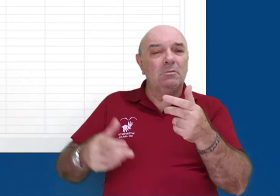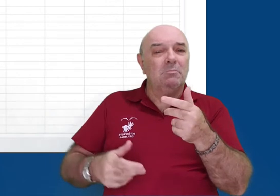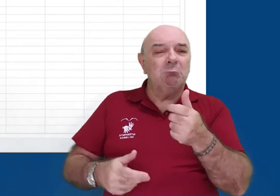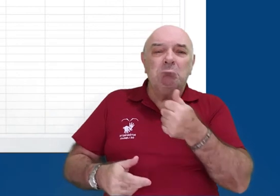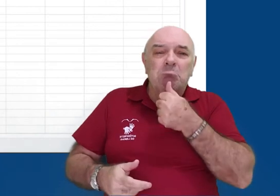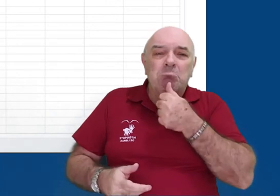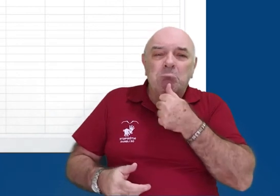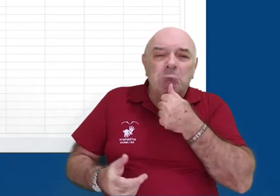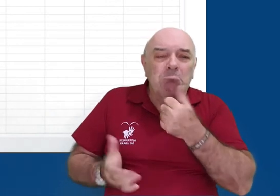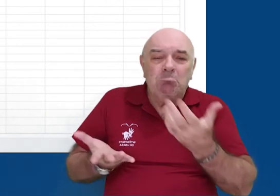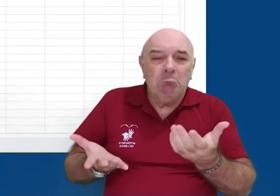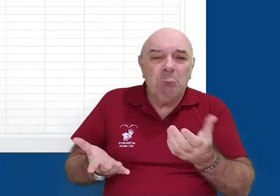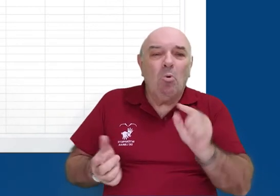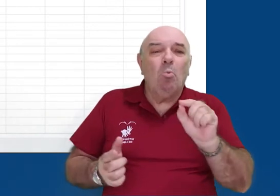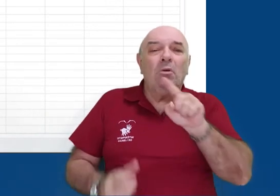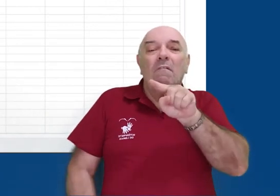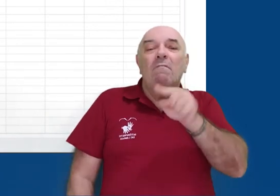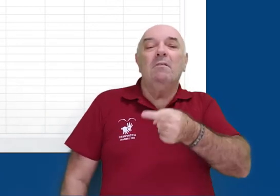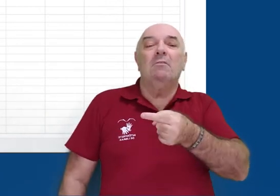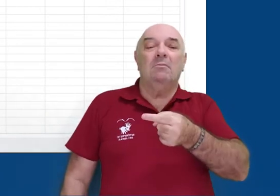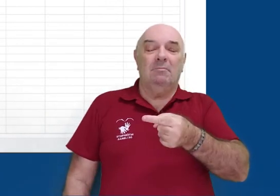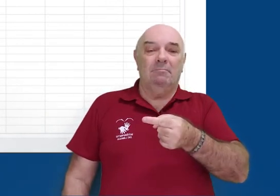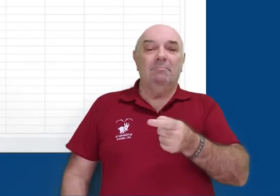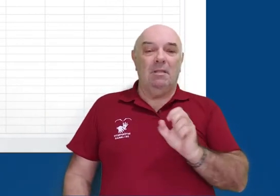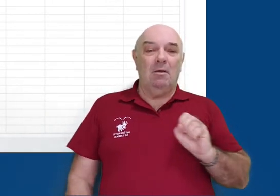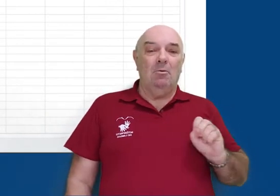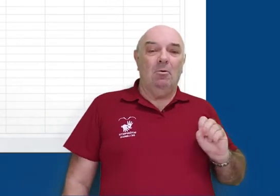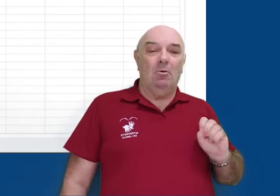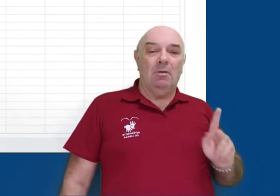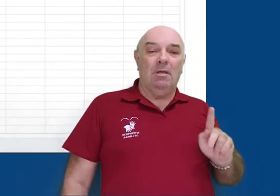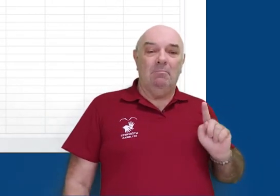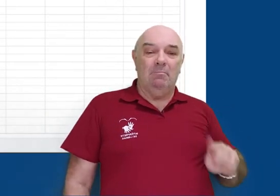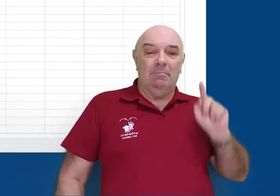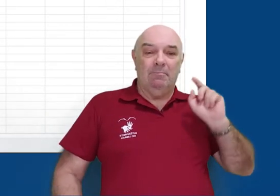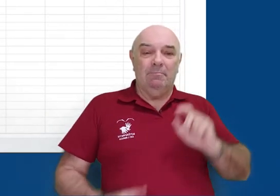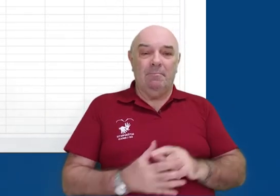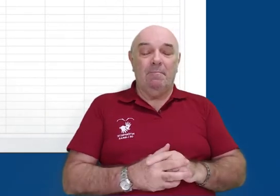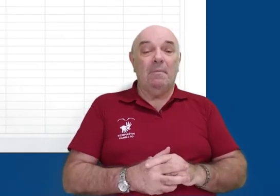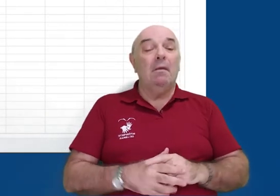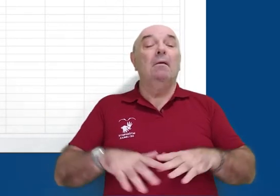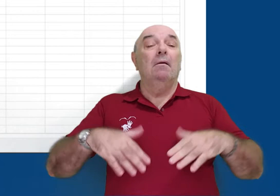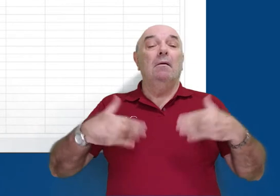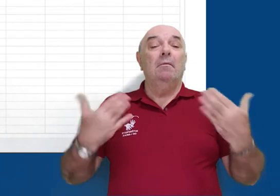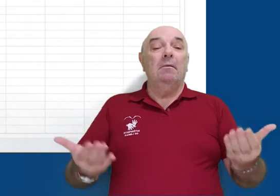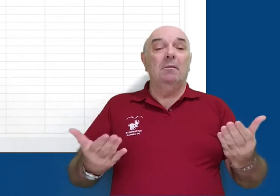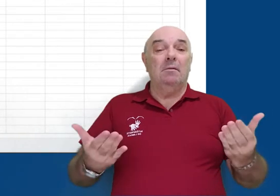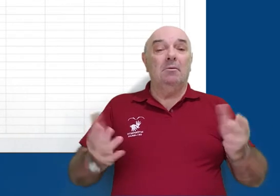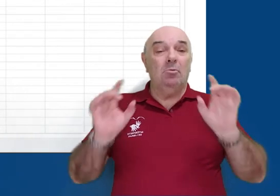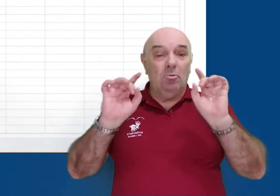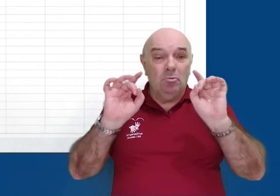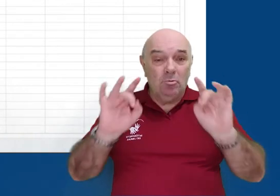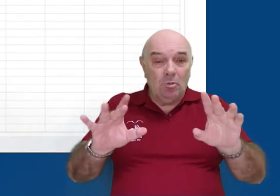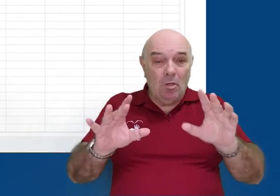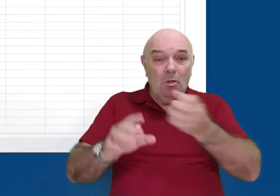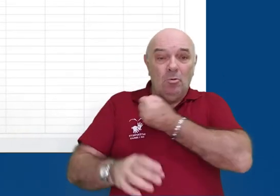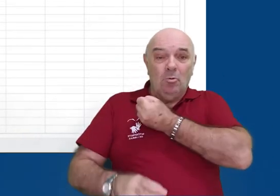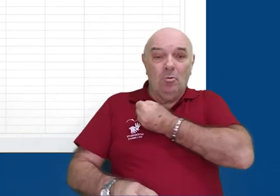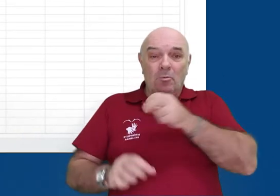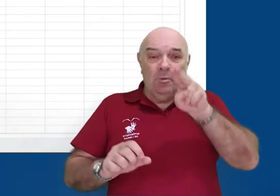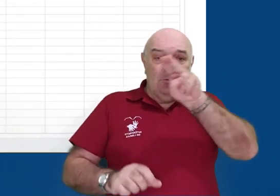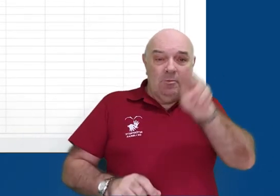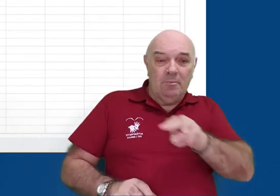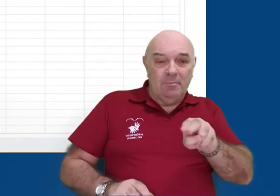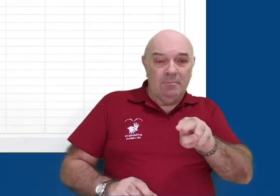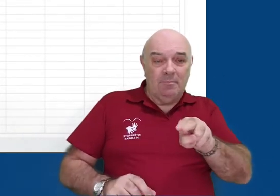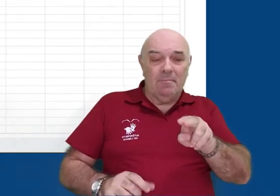inserimos algo que nenhum desses valores contém neste caso é a vírgula e damos ok nós temos